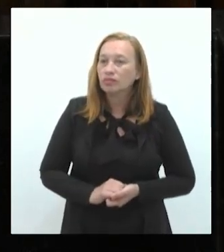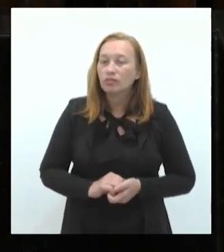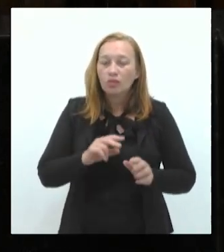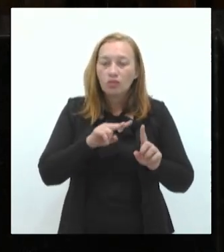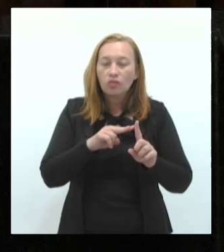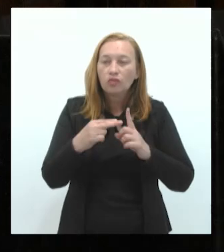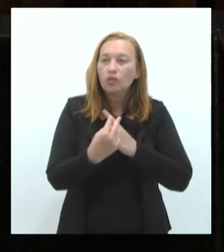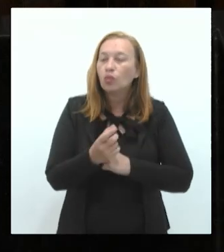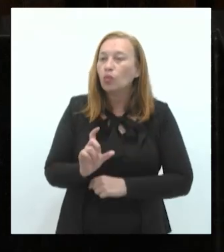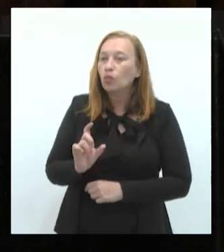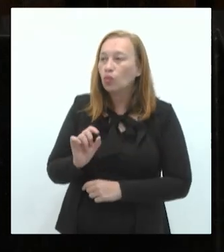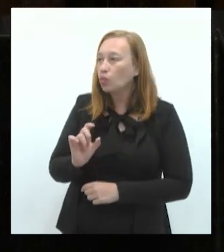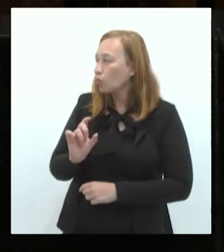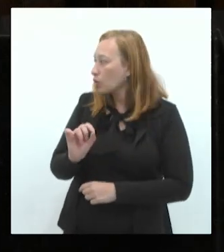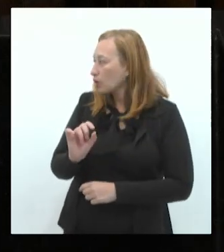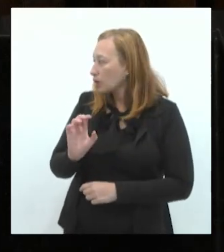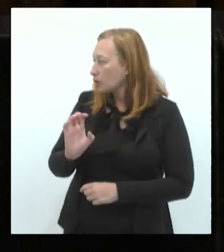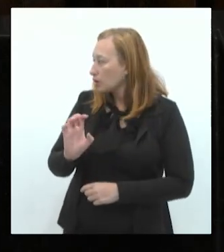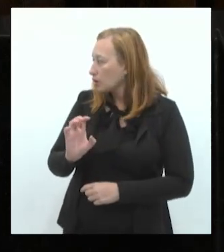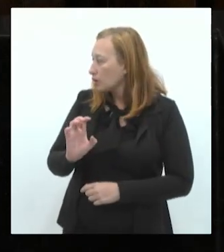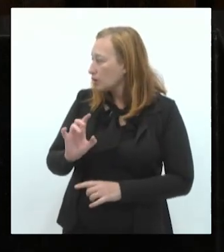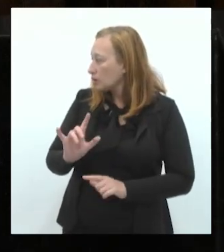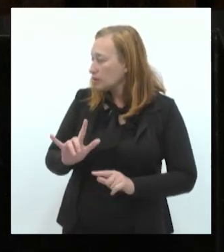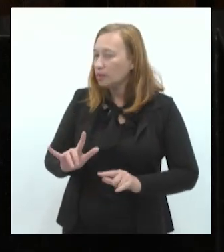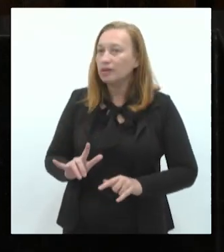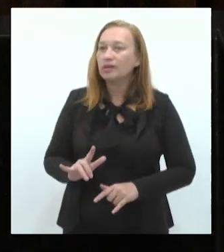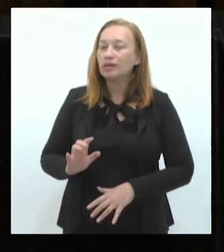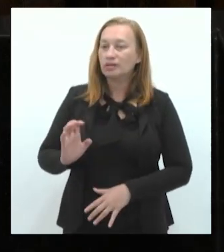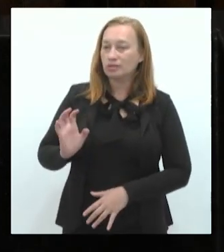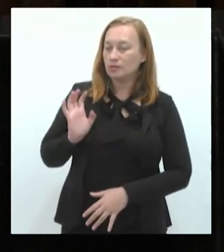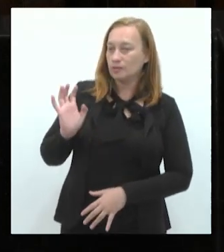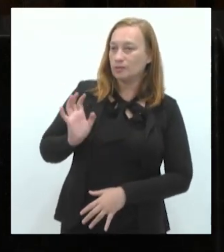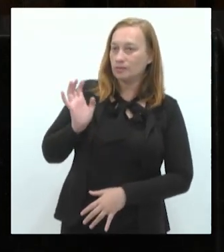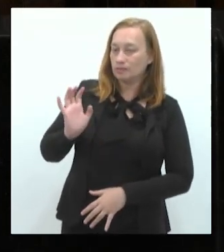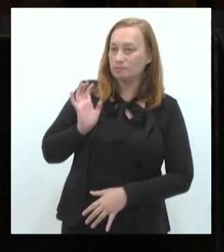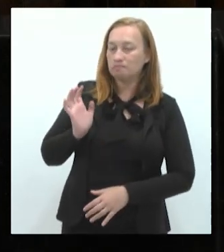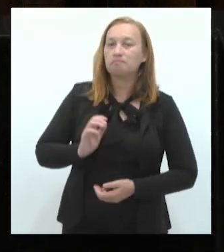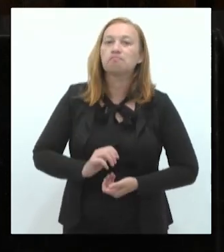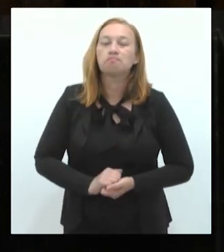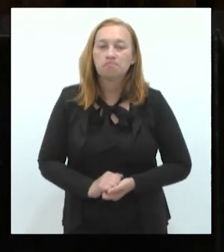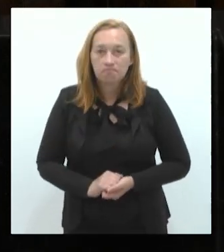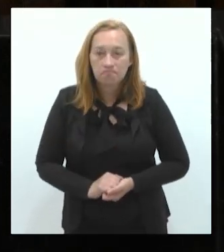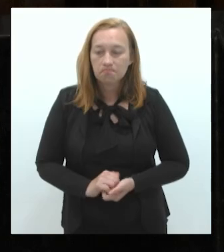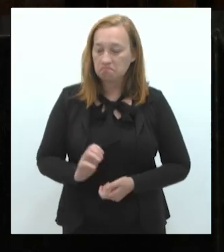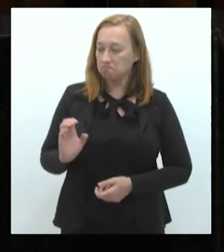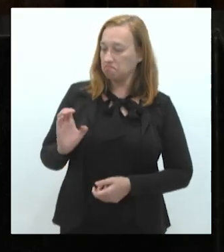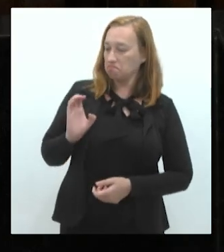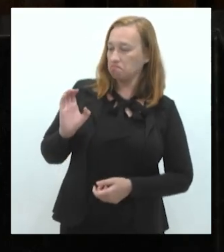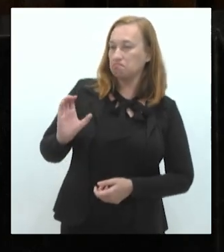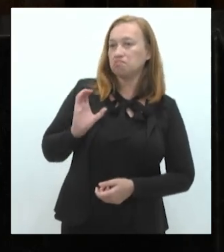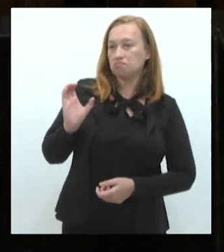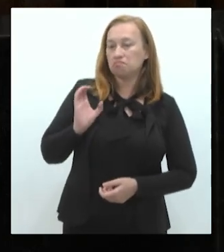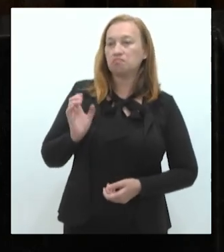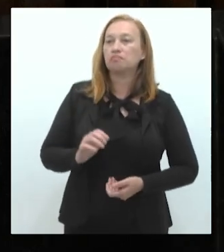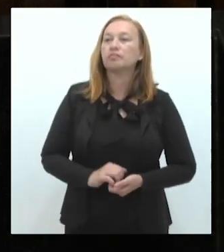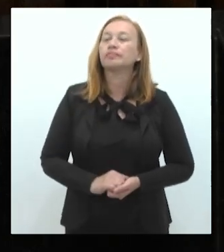o enriquecimento ilícito, senhora presidente. E o enriquecimento